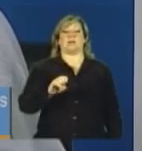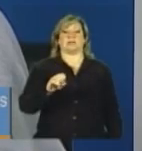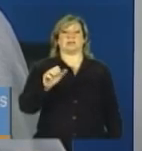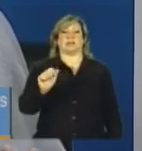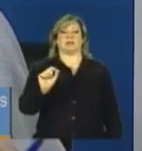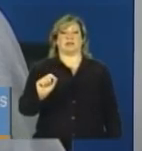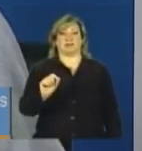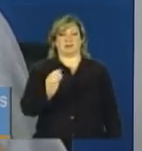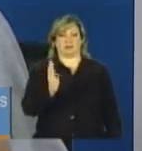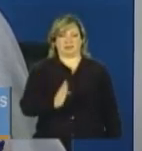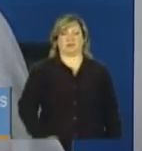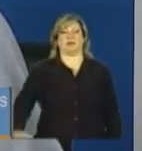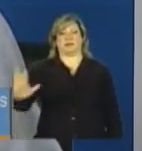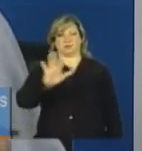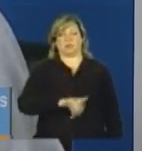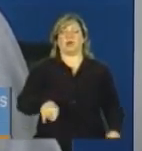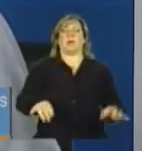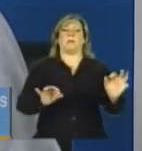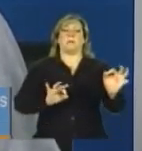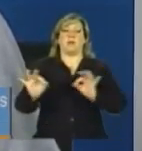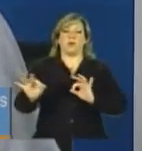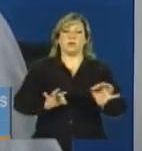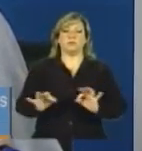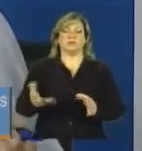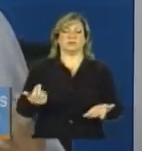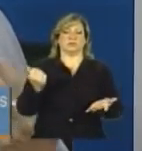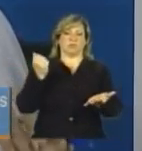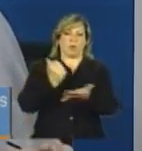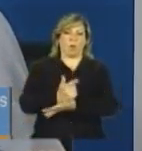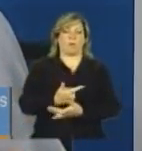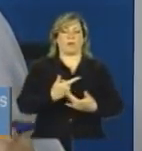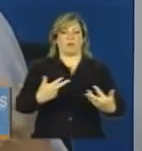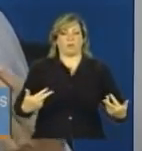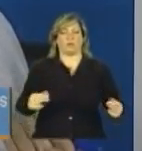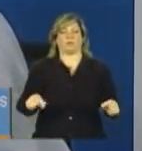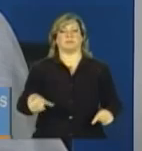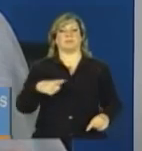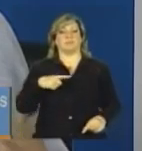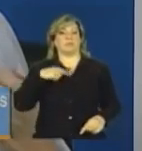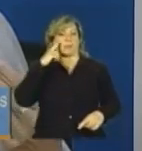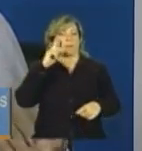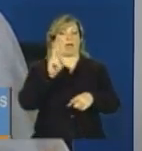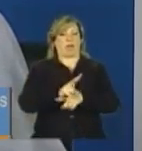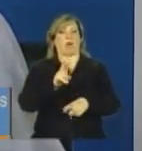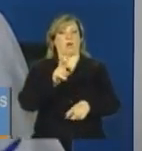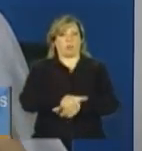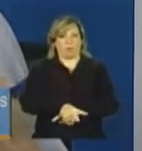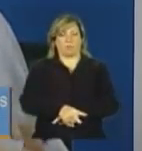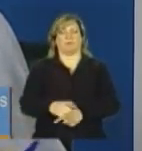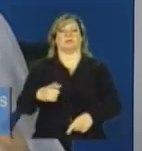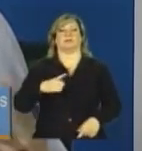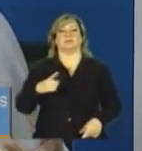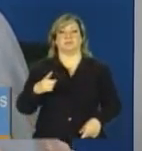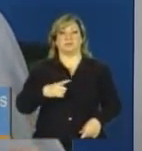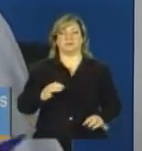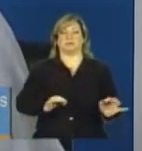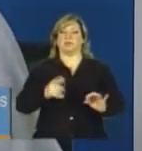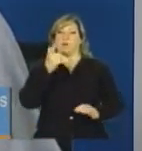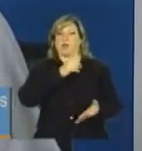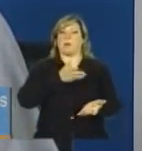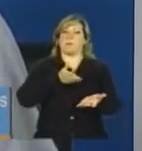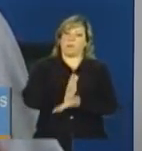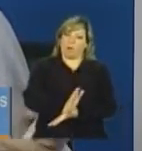os, eh, os, os projetos de compra, né, eles são, digamos assim, acompanhados, monitorados, né,